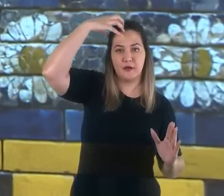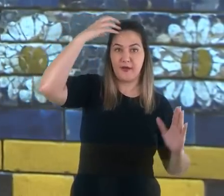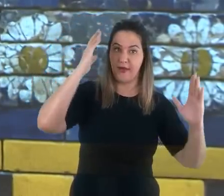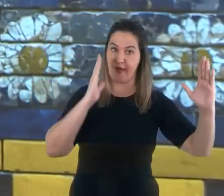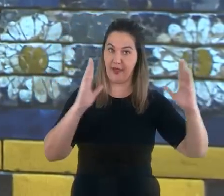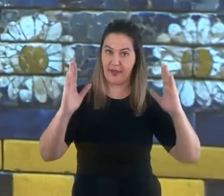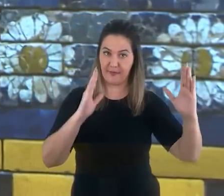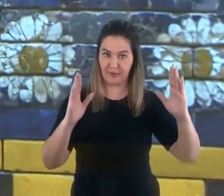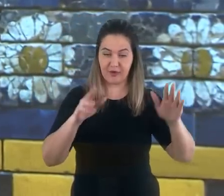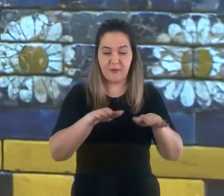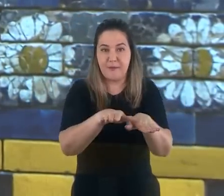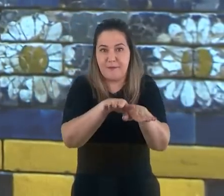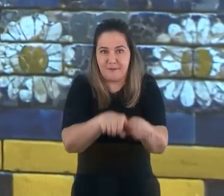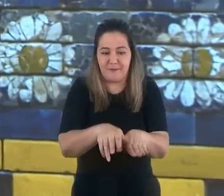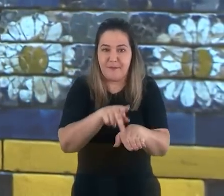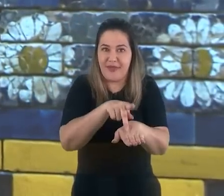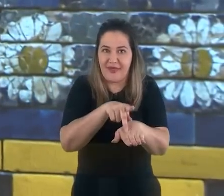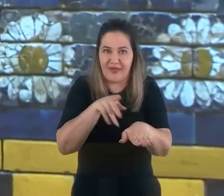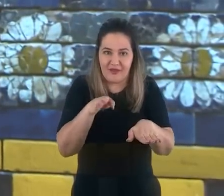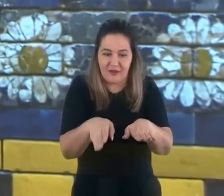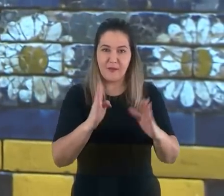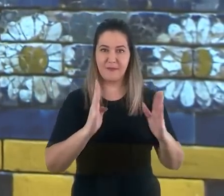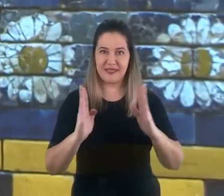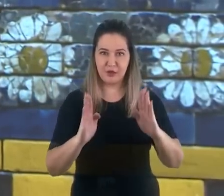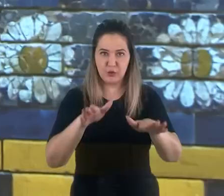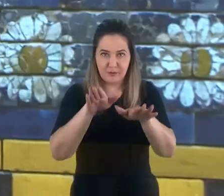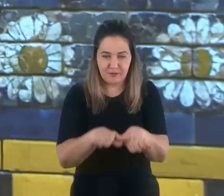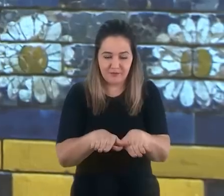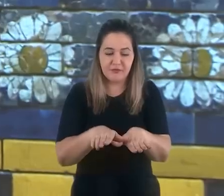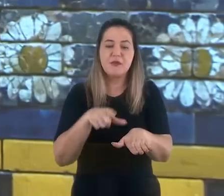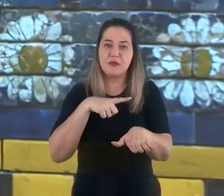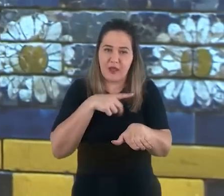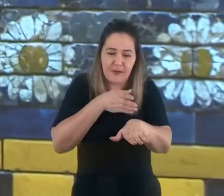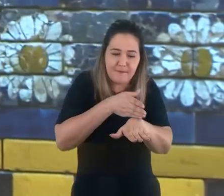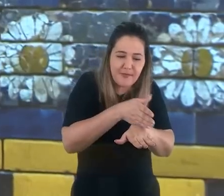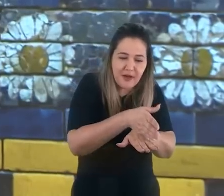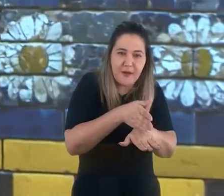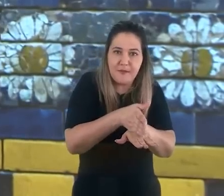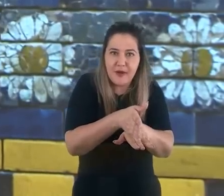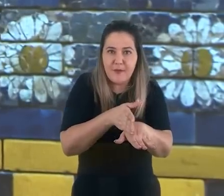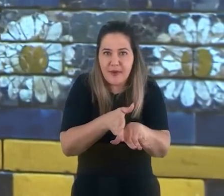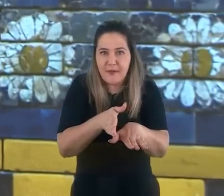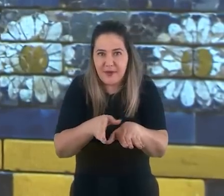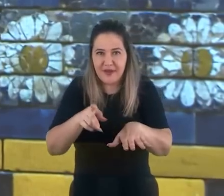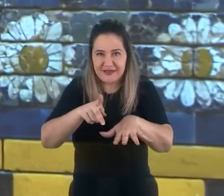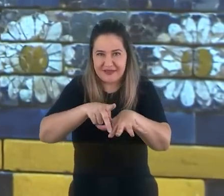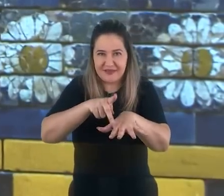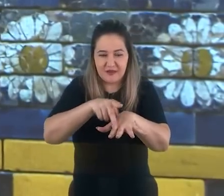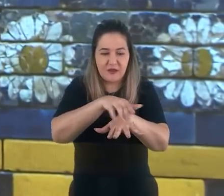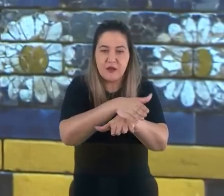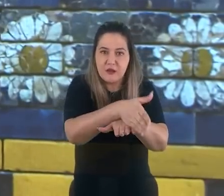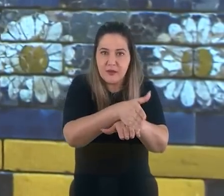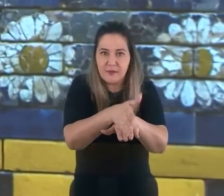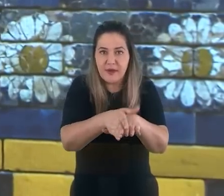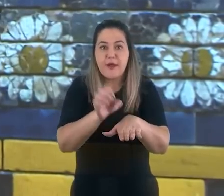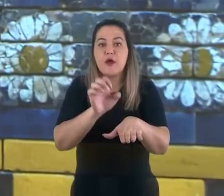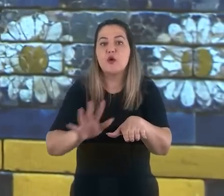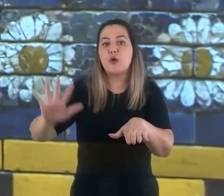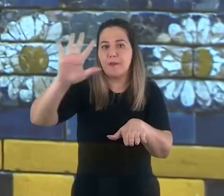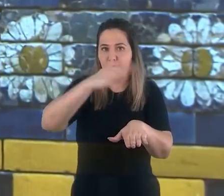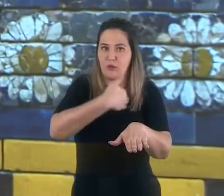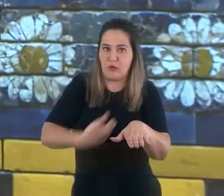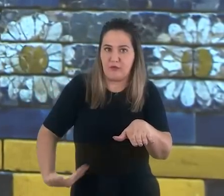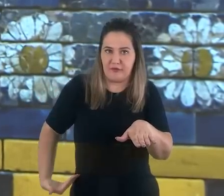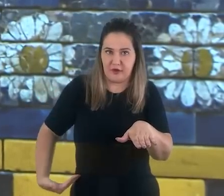da estátua, isto é, ele está falando da divisão que se seguiria ao Império Romano. Nos dias desses reis, o que equivale à